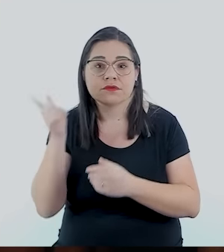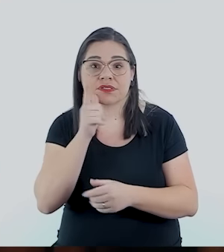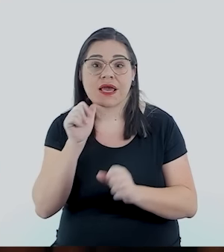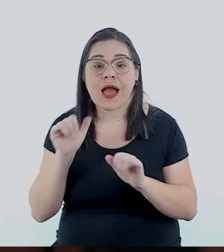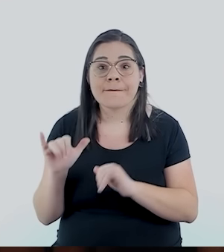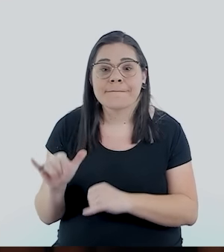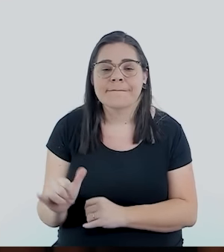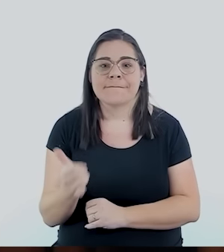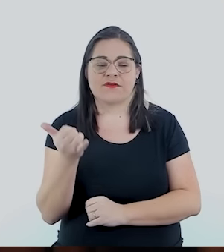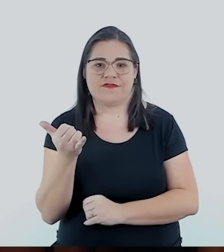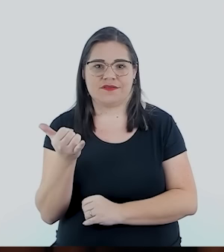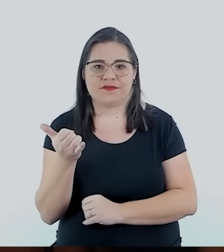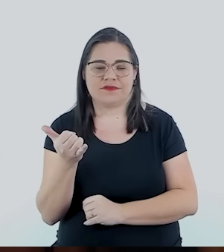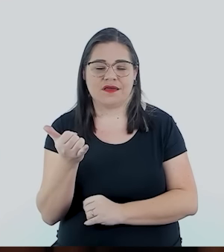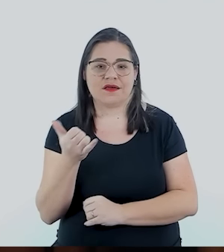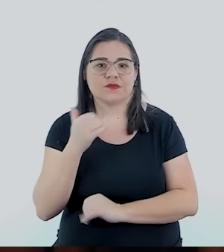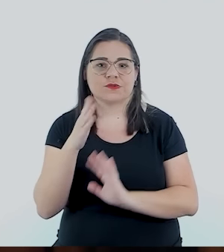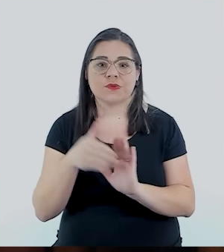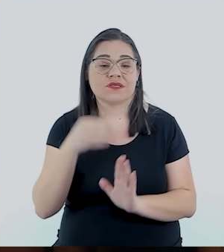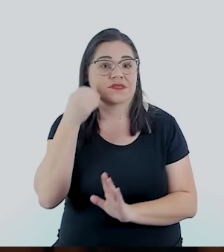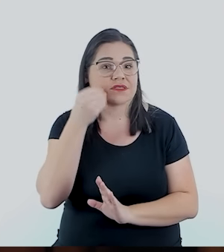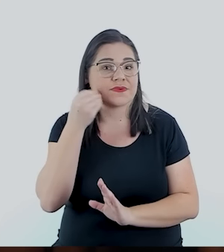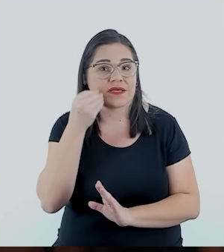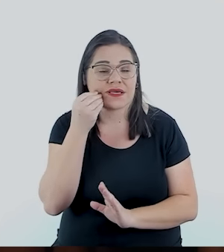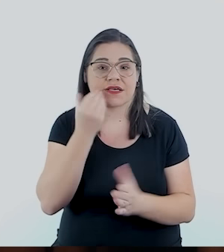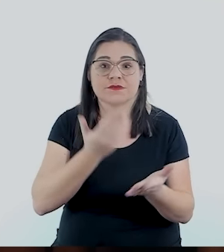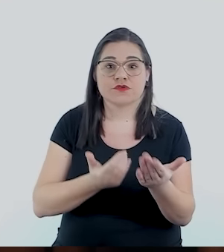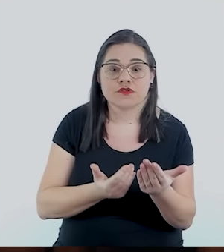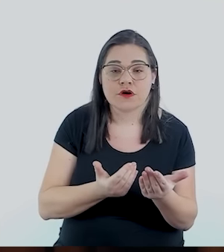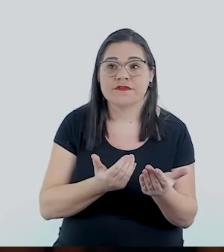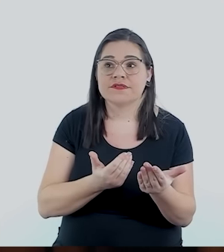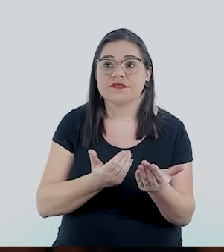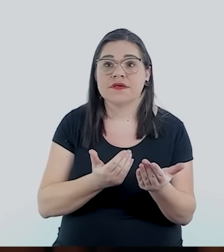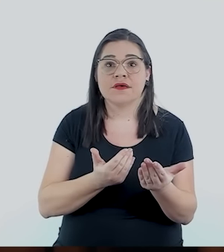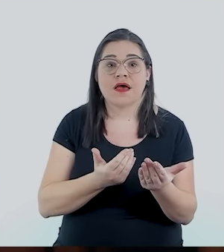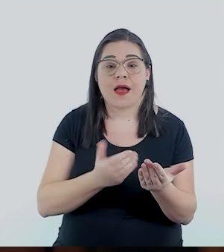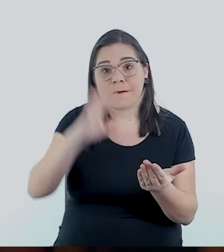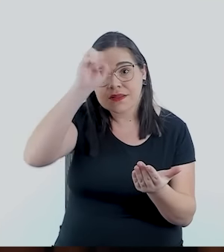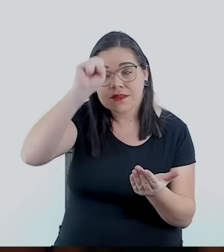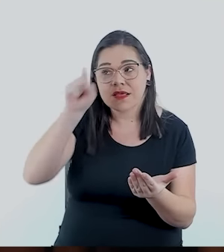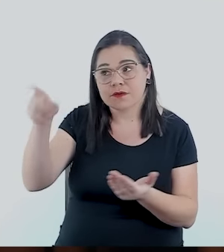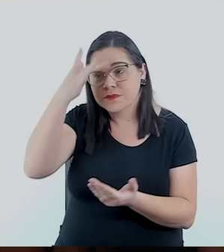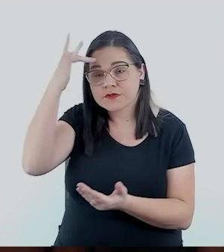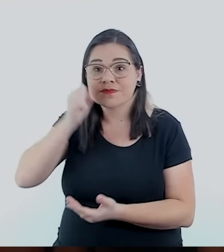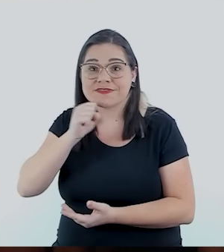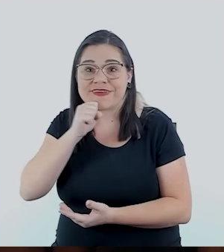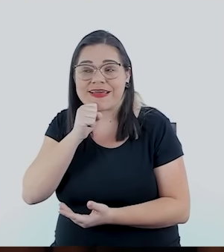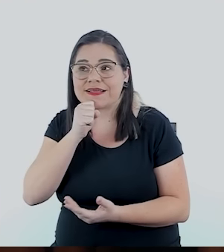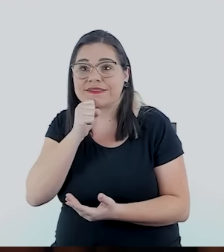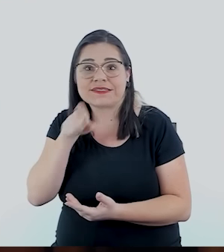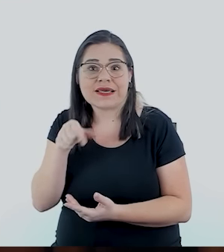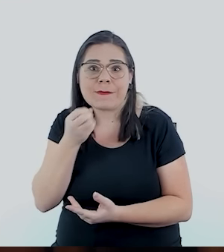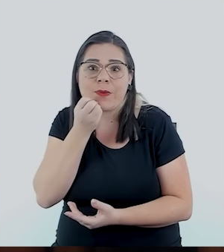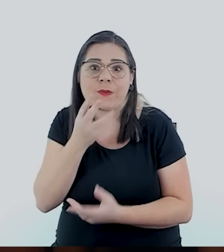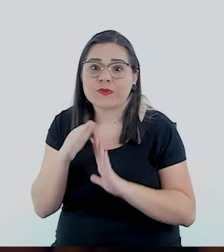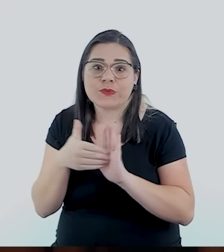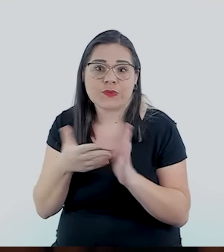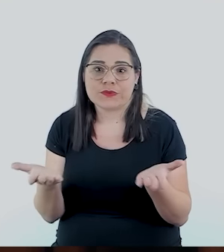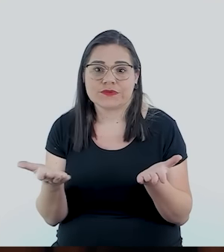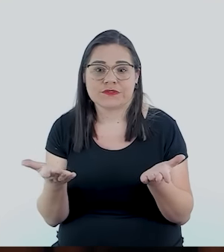riqueza e justamente passar toda essa experiência dos mais velhos pros jovens que é super benéfico para todos né Por exemplo a questão de